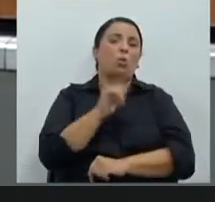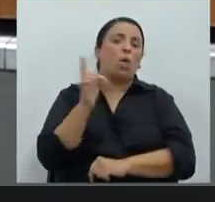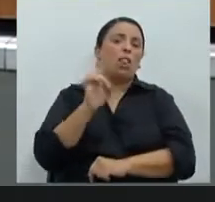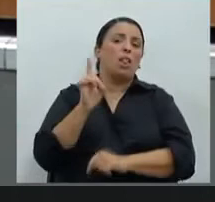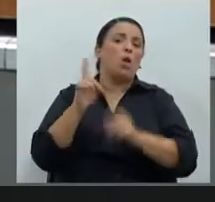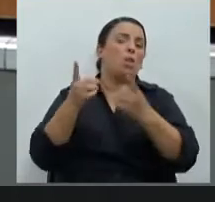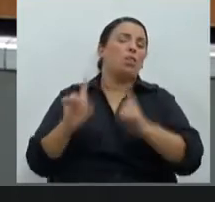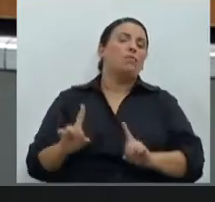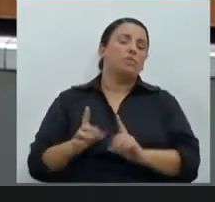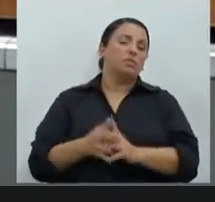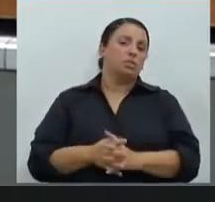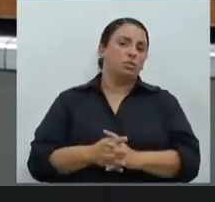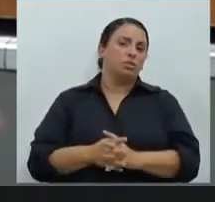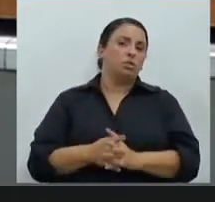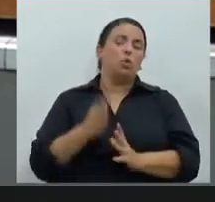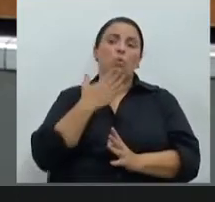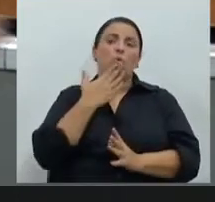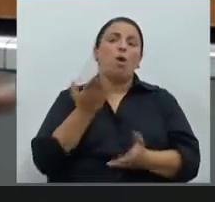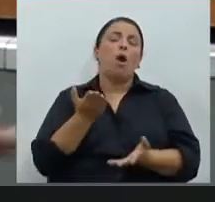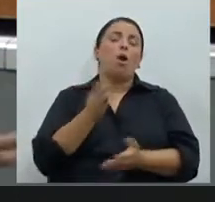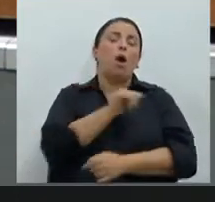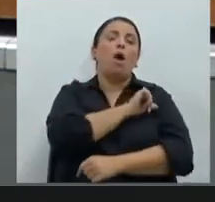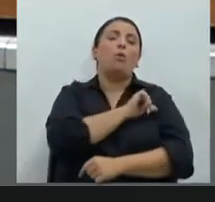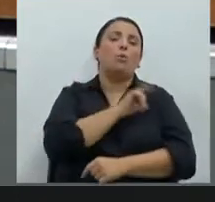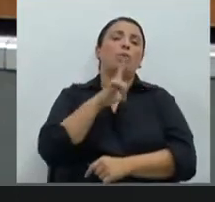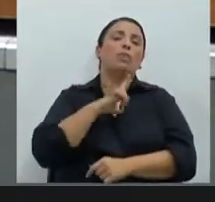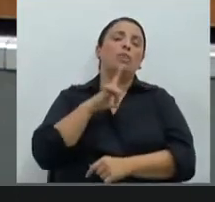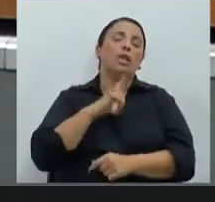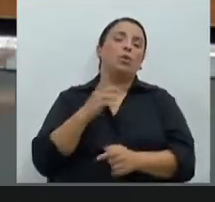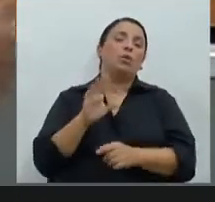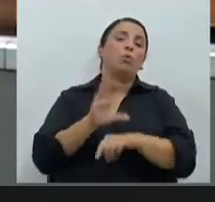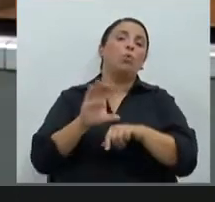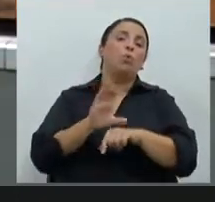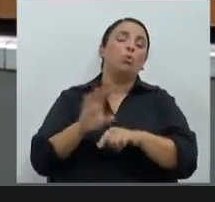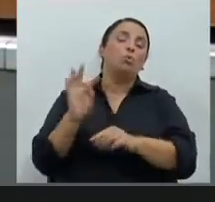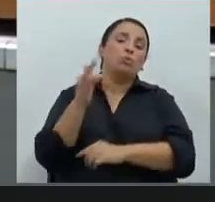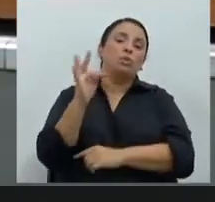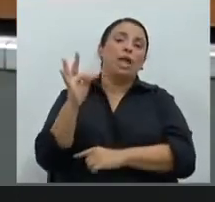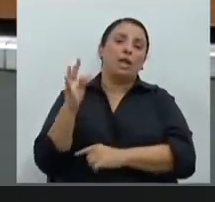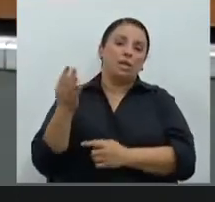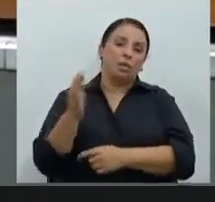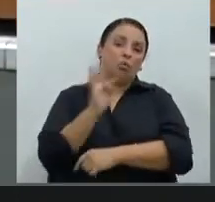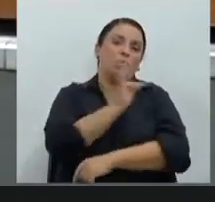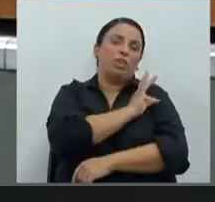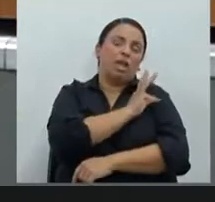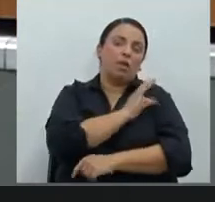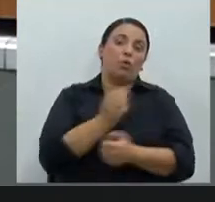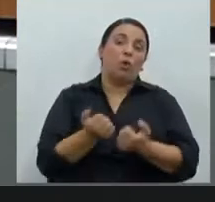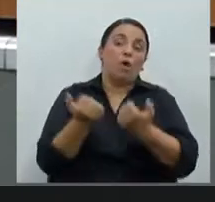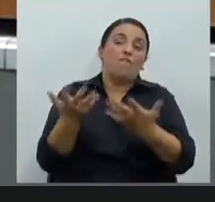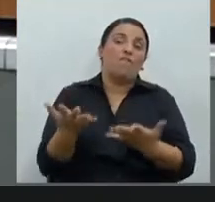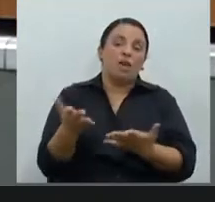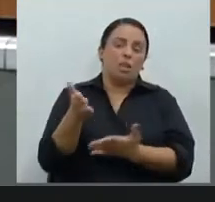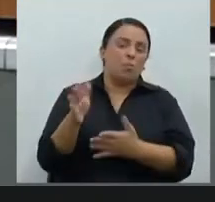tem na escola pública, assim, normalmente, curso técnico, de oferta, assim, né, para que